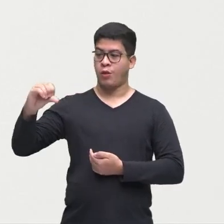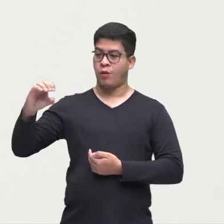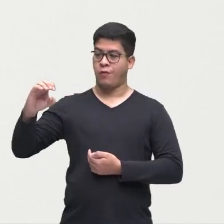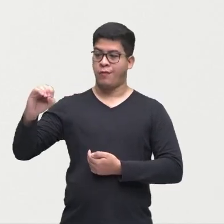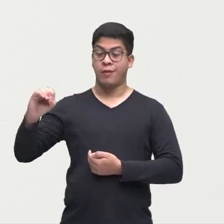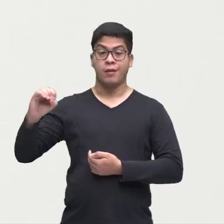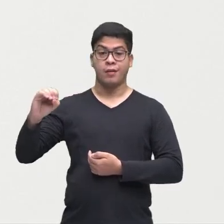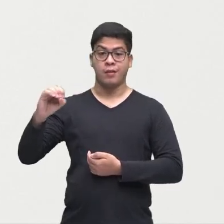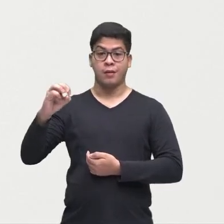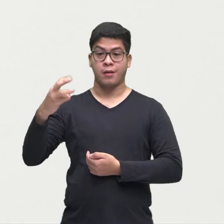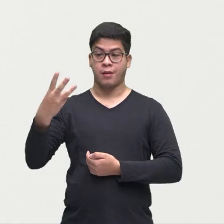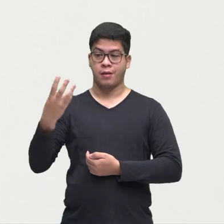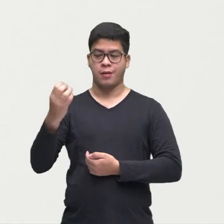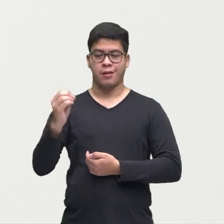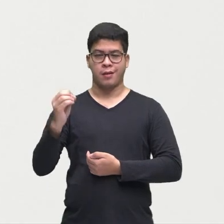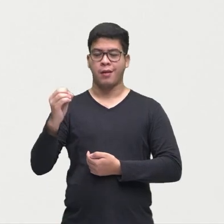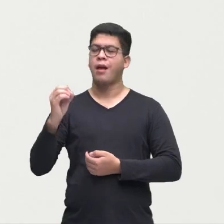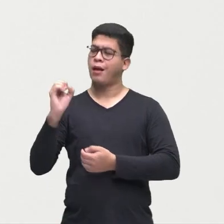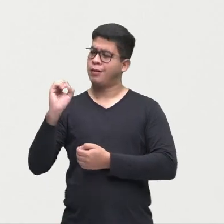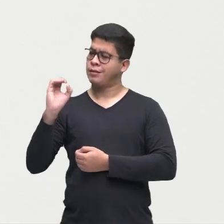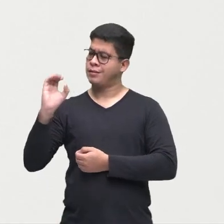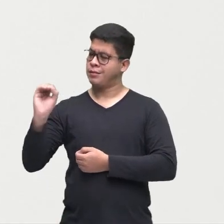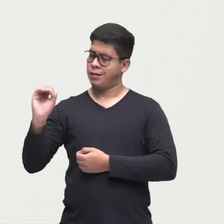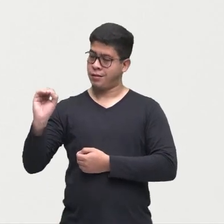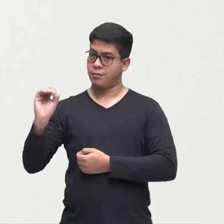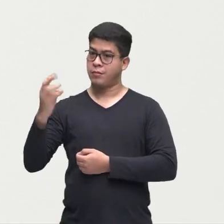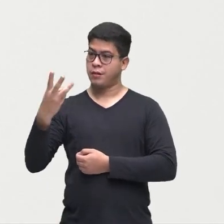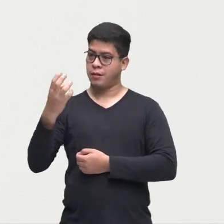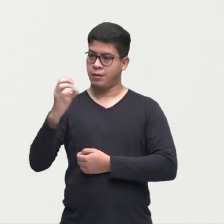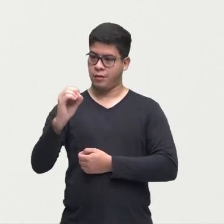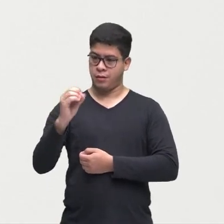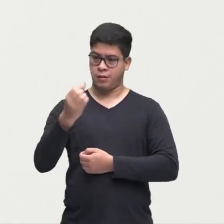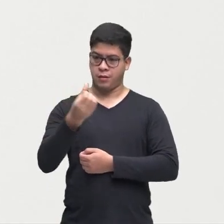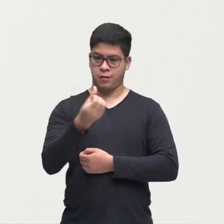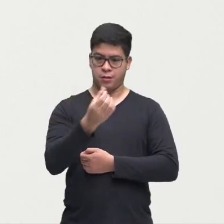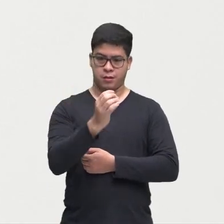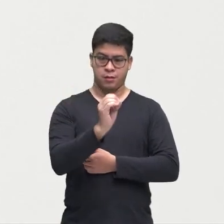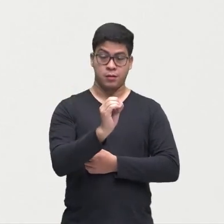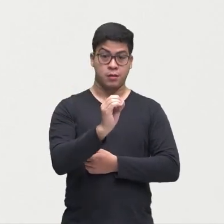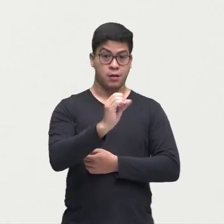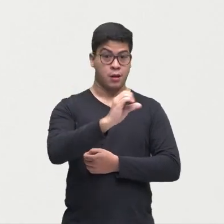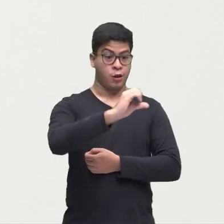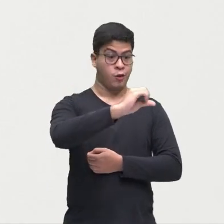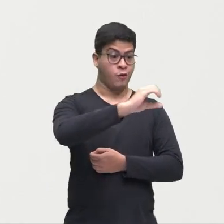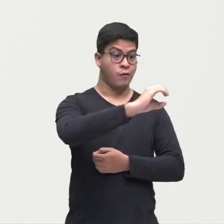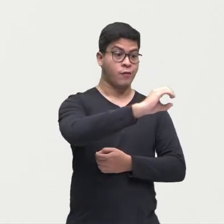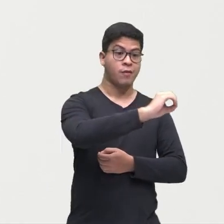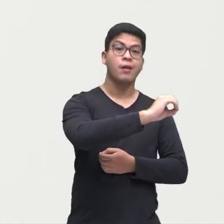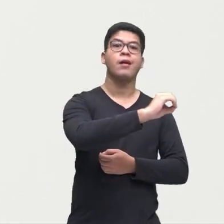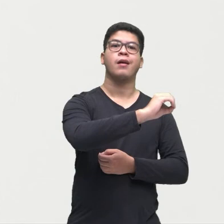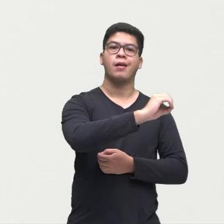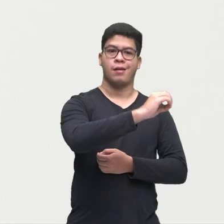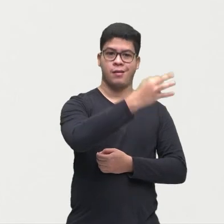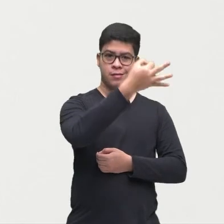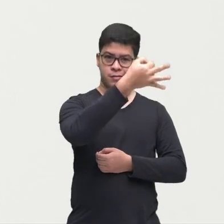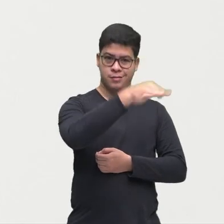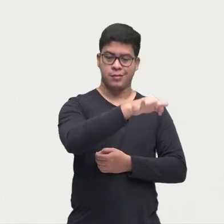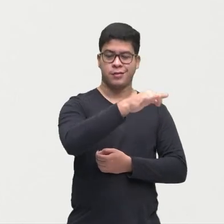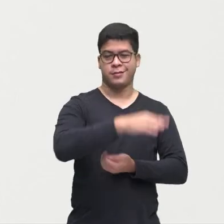ó. 0, 30, 60, 90,